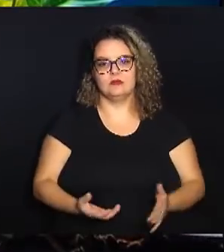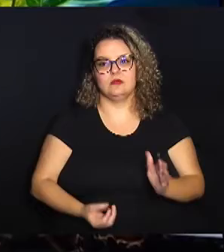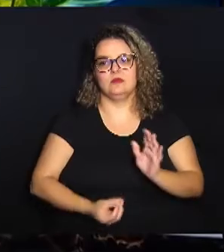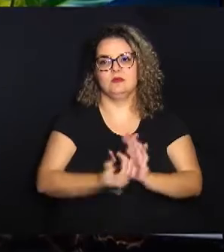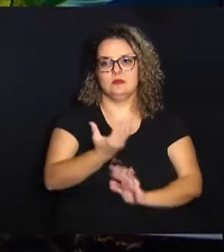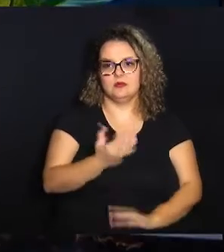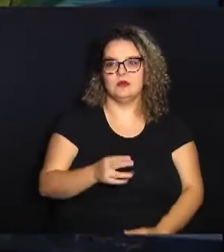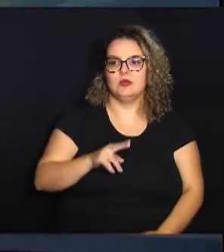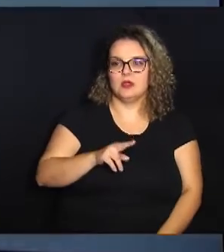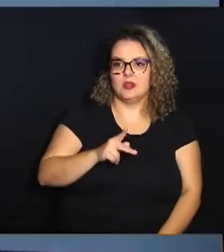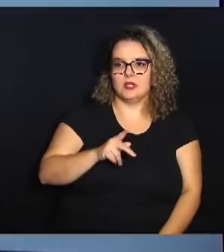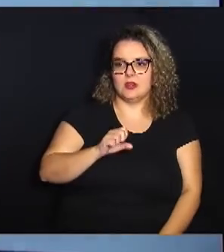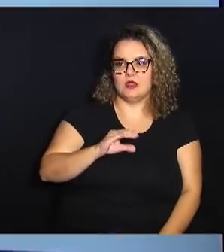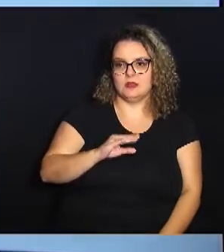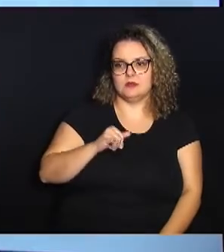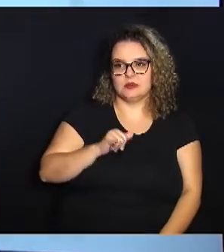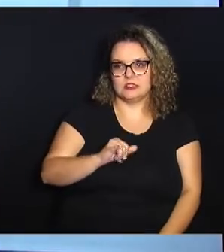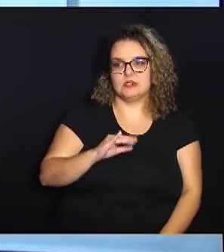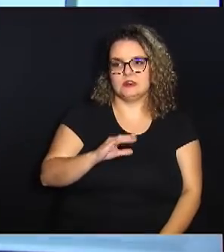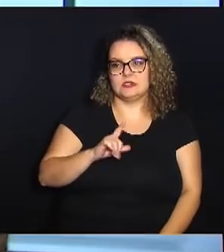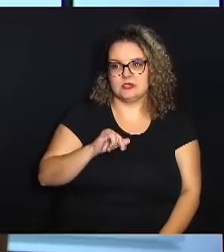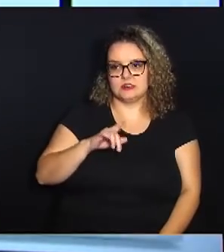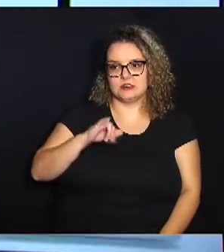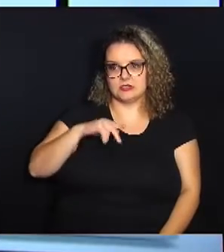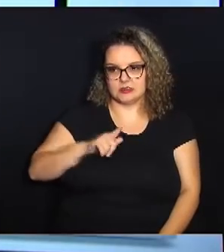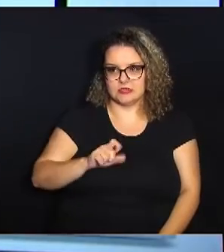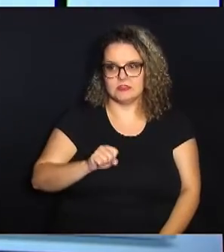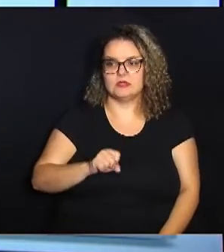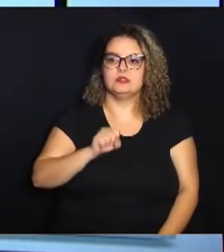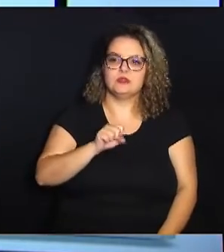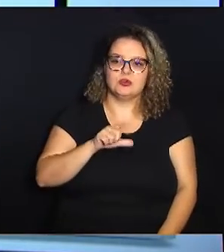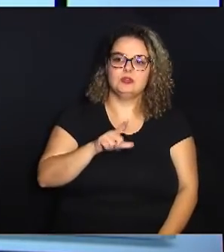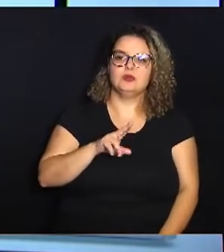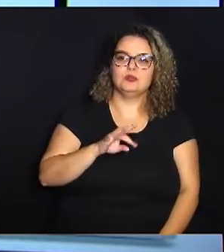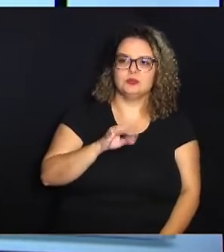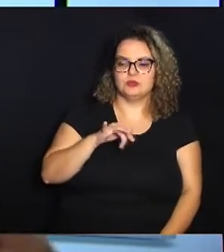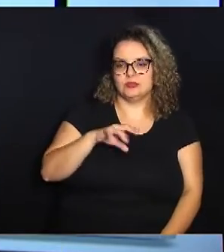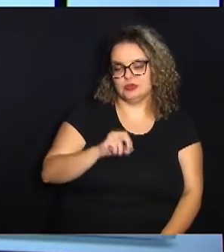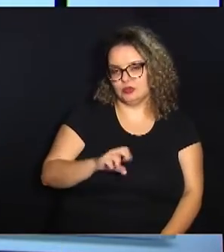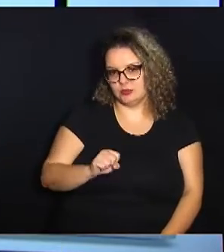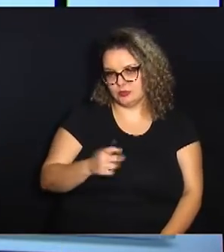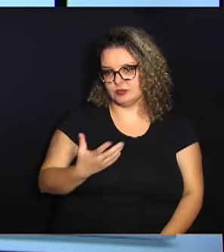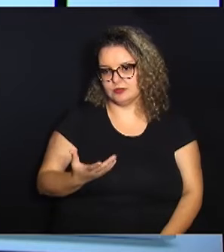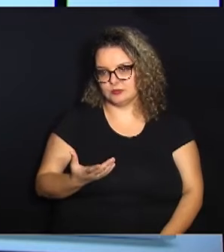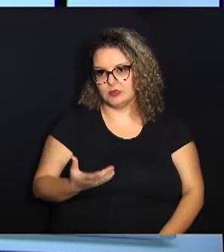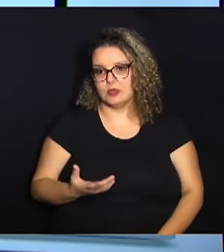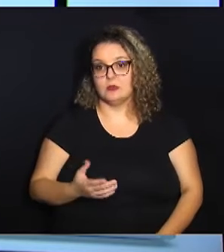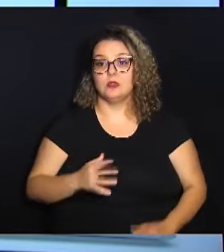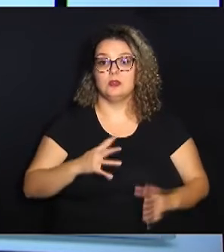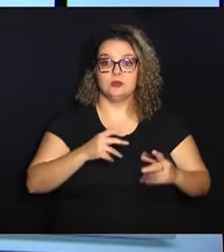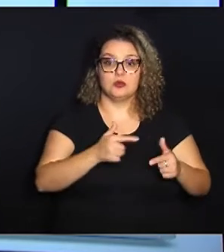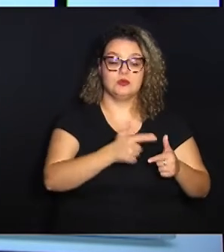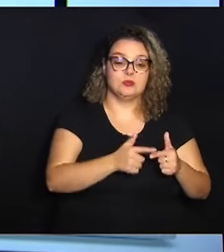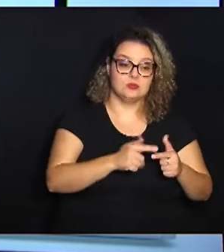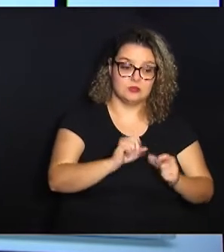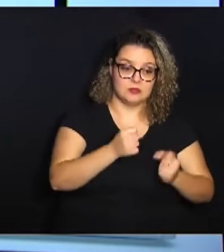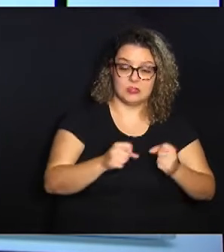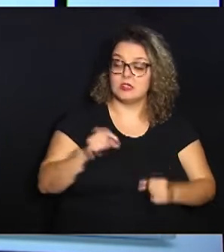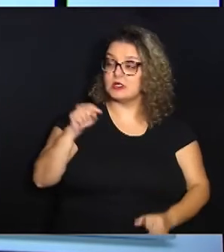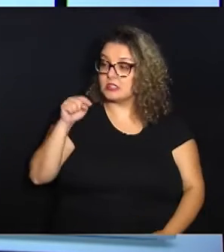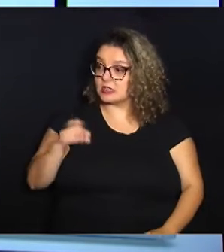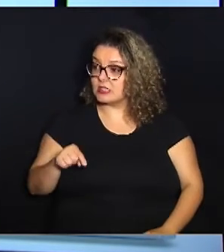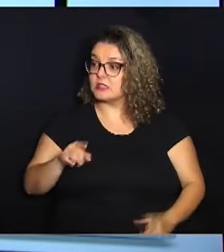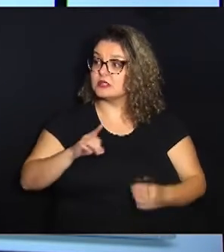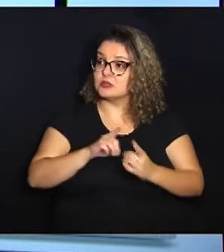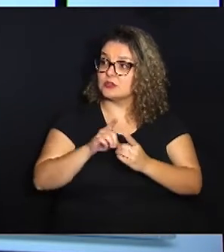Upcycling Solutions. É uma demanda muito específica para lidar com a dor dos resíduos recorrentes da indústria. E foi nessa consultoria